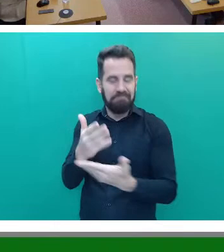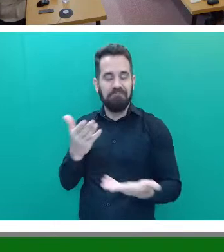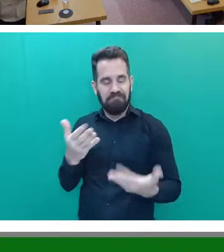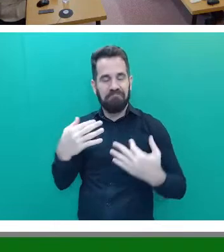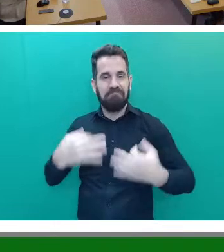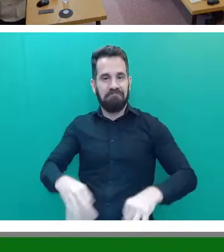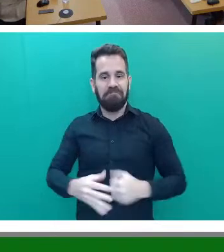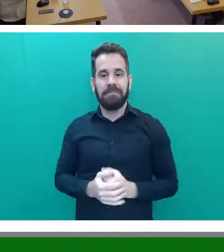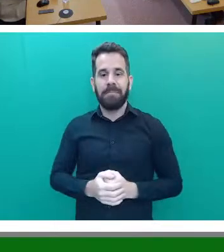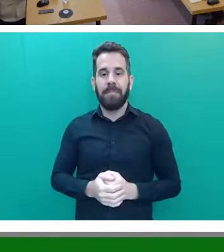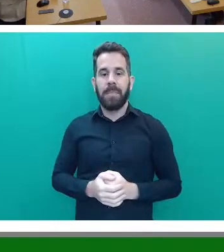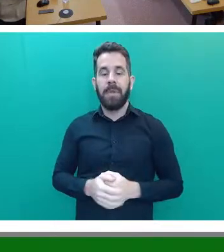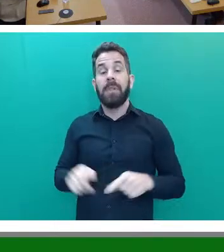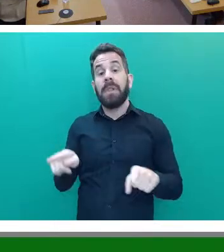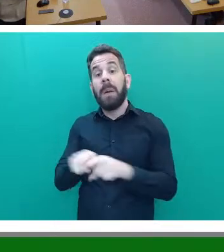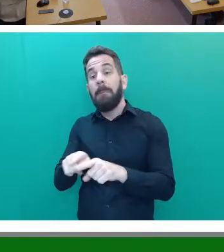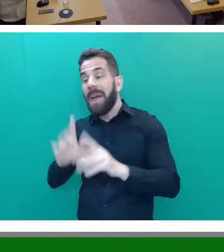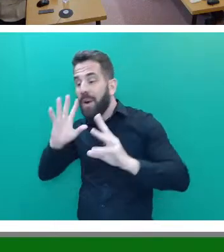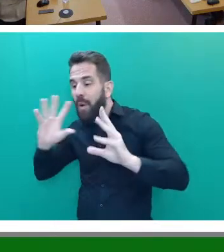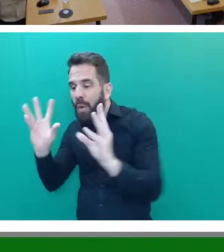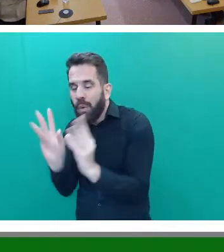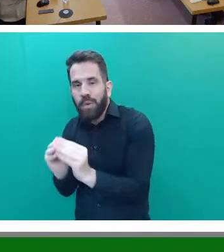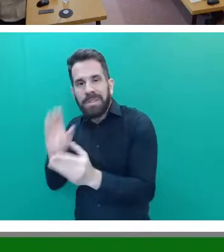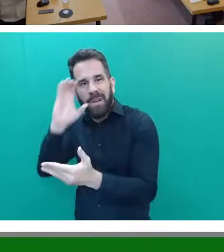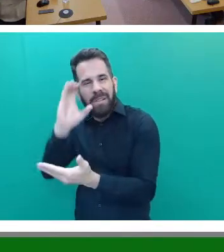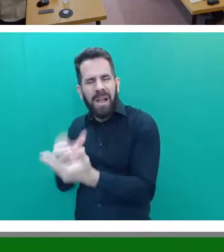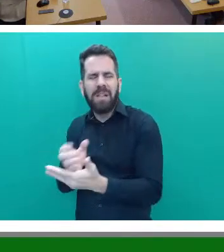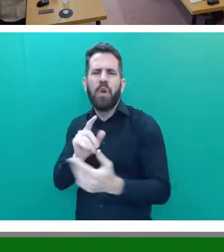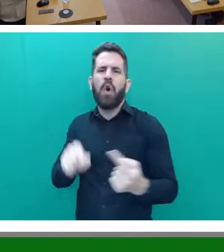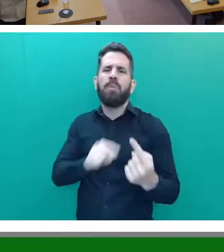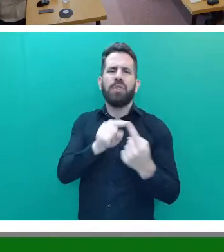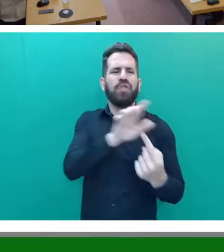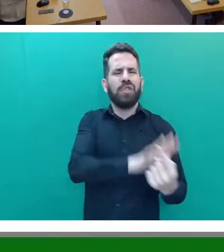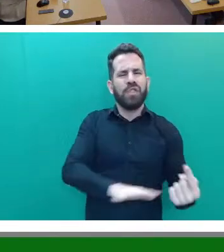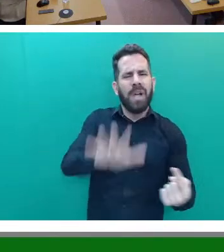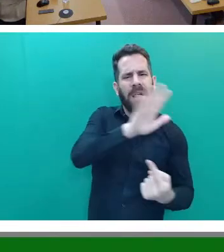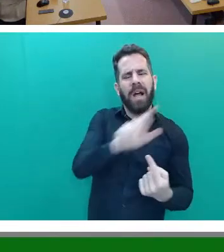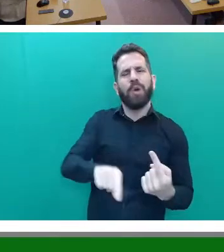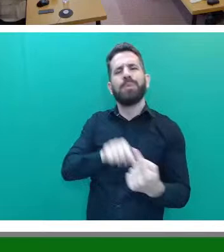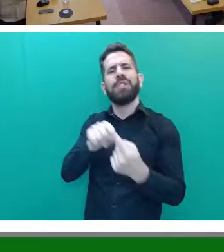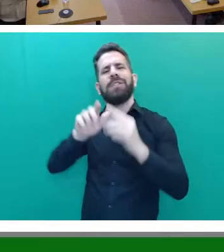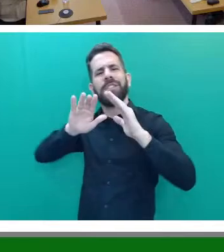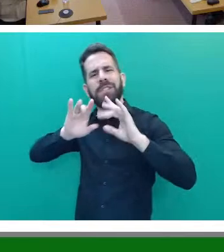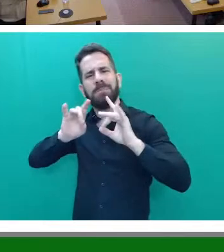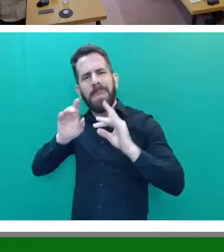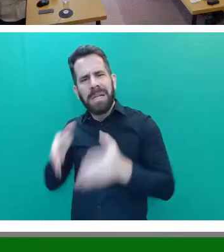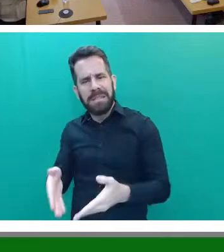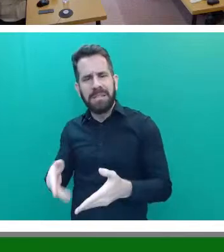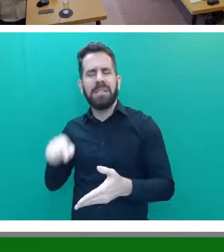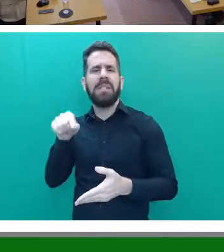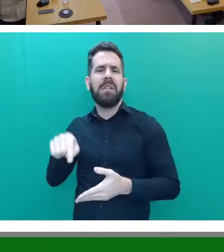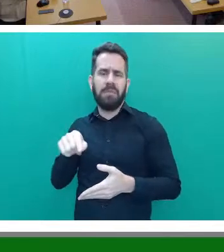da tese, tanto o objetivo geral quanto os objetivos específicos foram atendidos com primor.